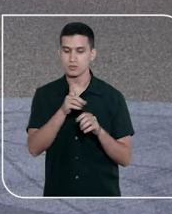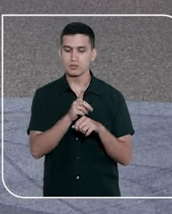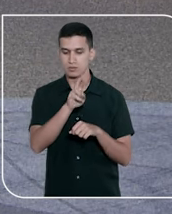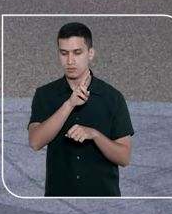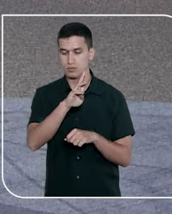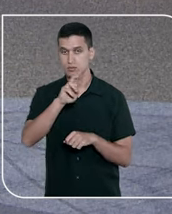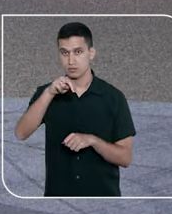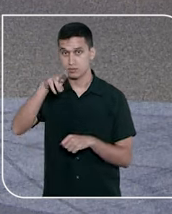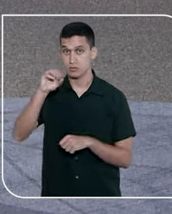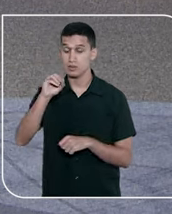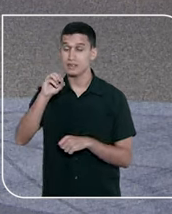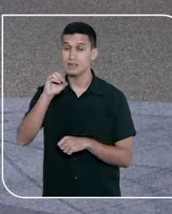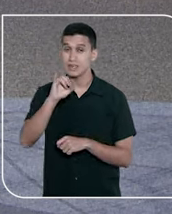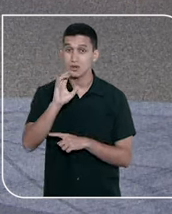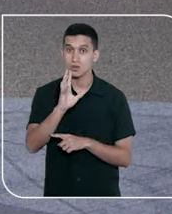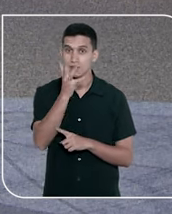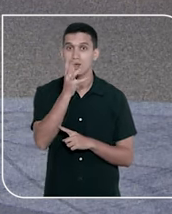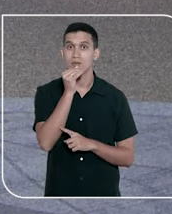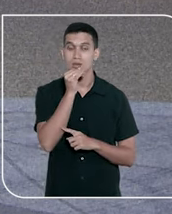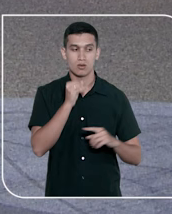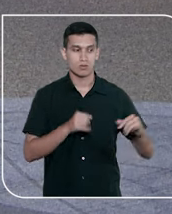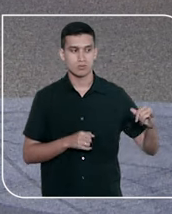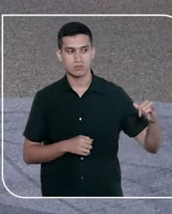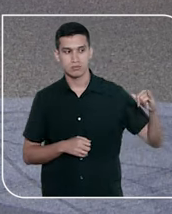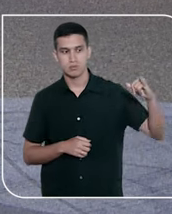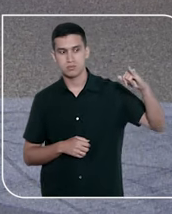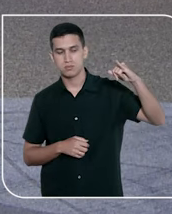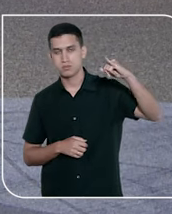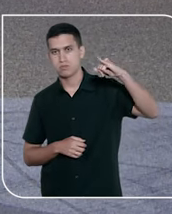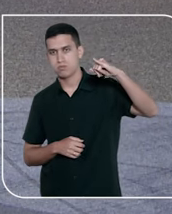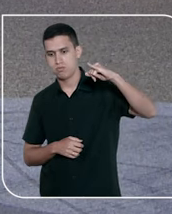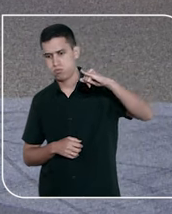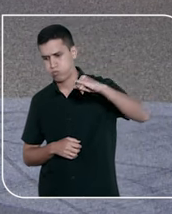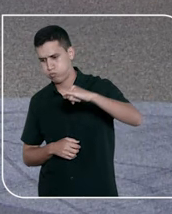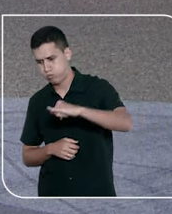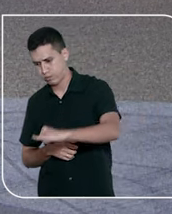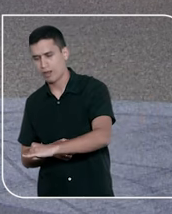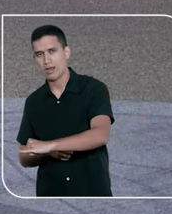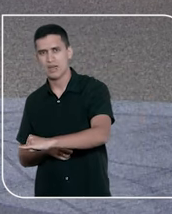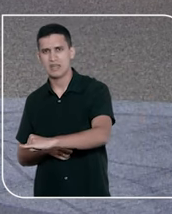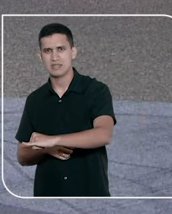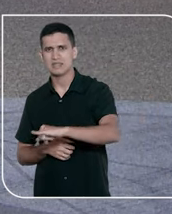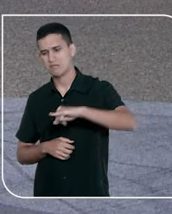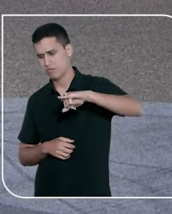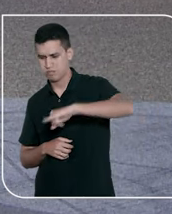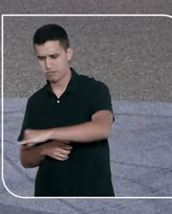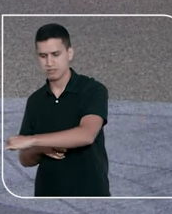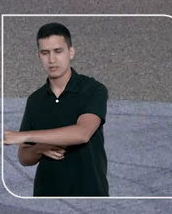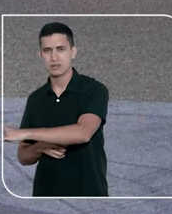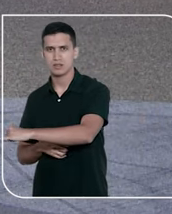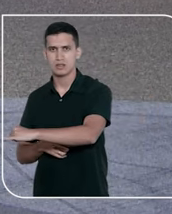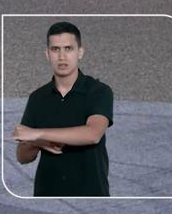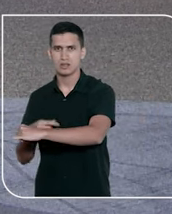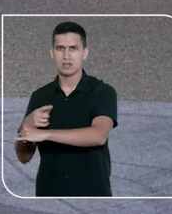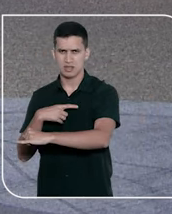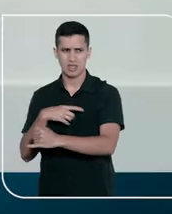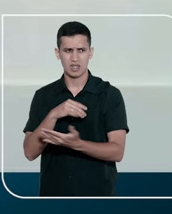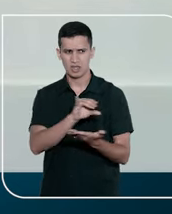queda de aeronave, como é que se estabelece a indenização? Existe a responsabilidade objetiva da companhia